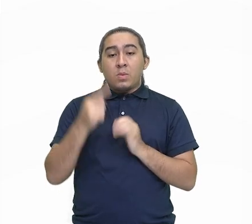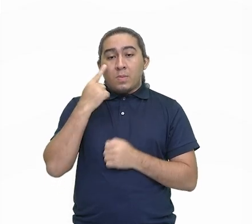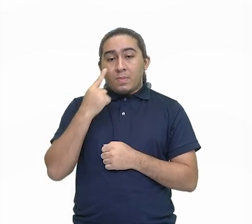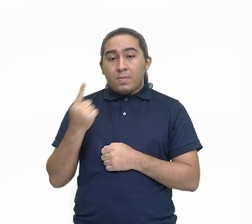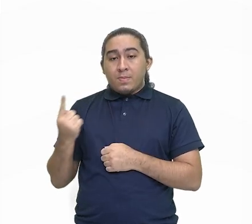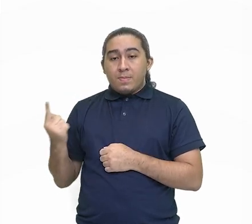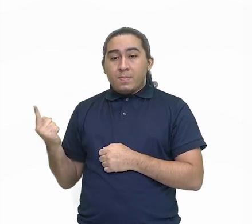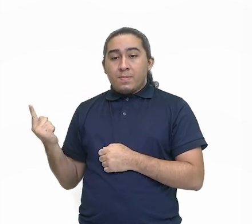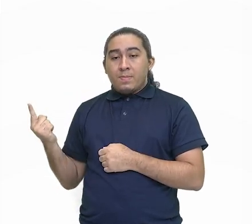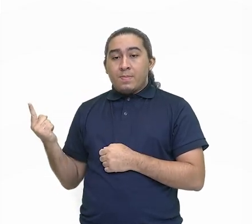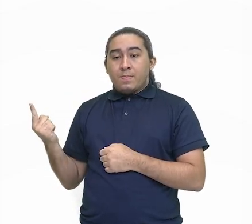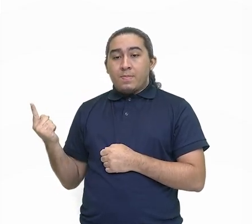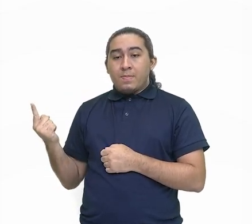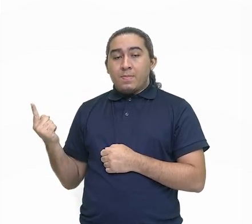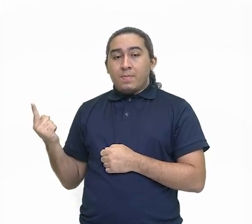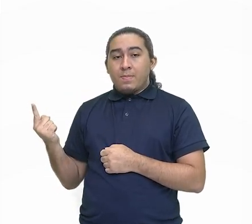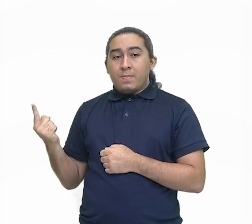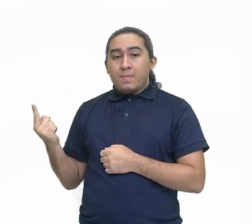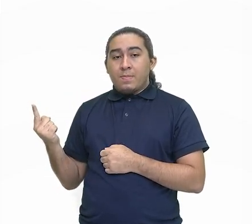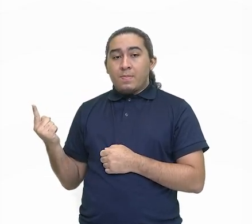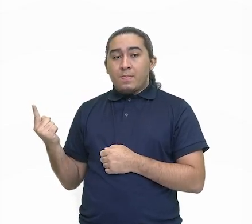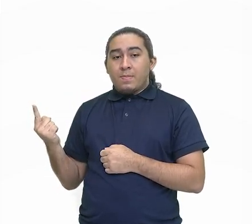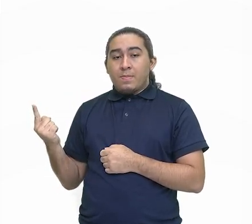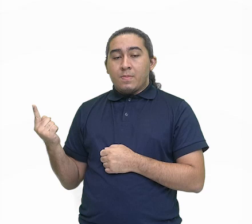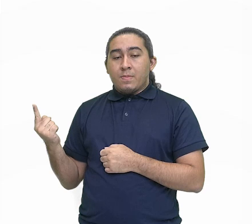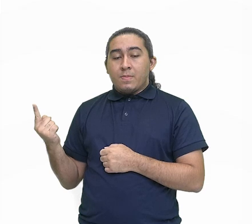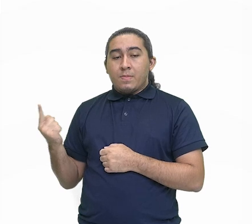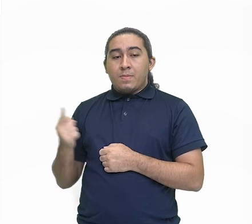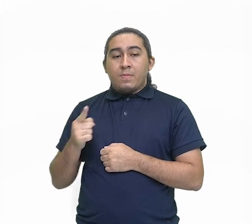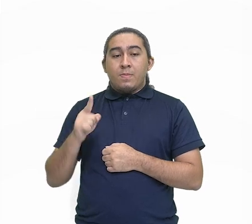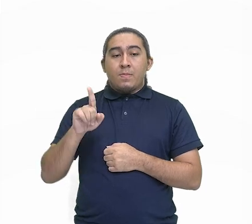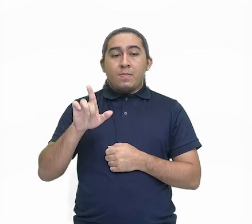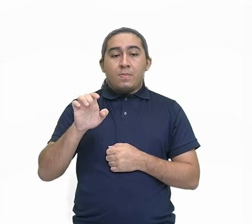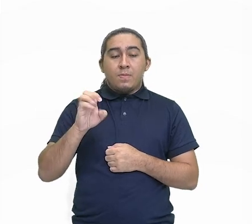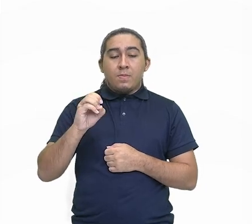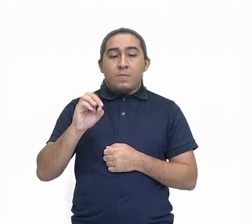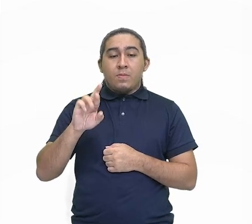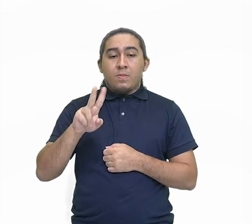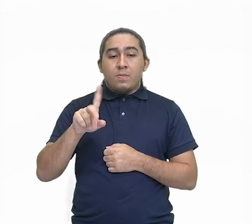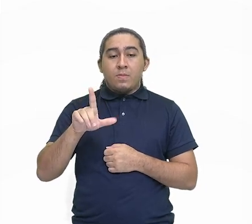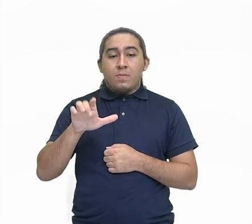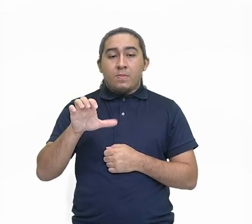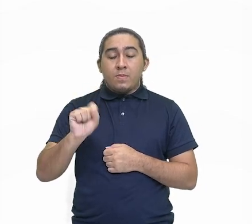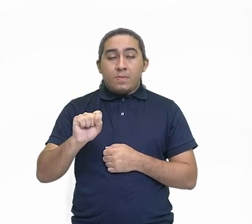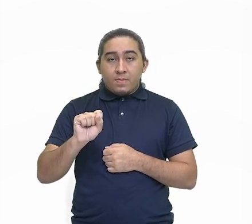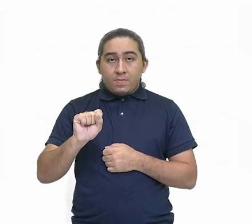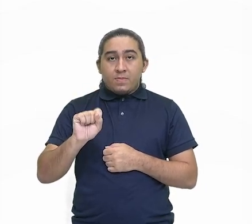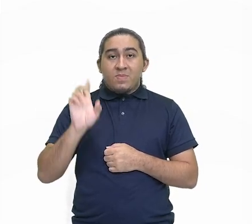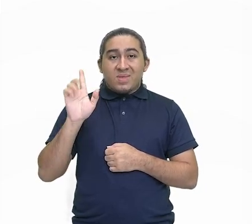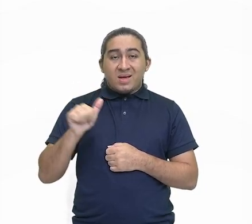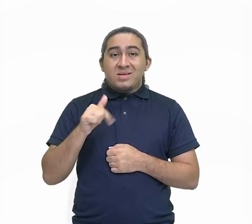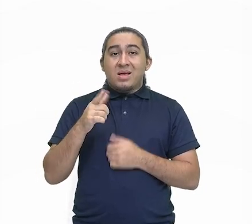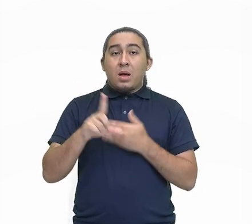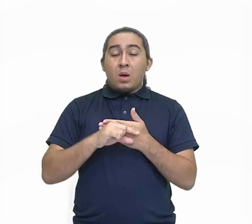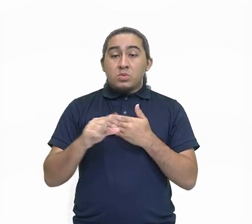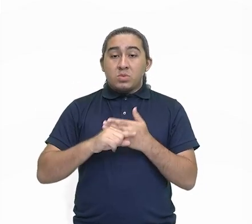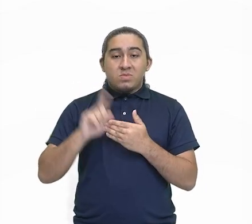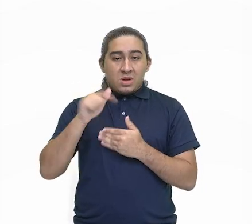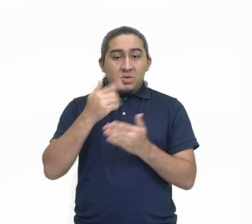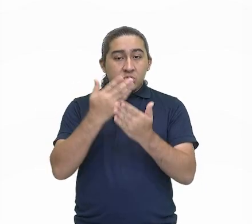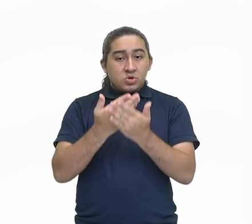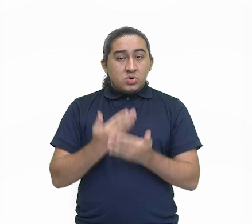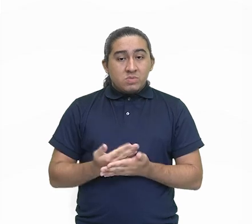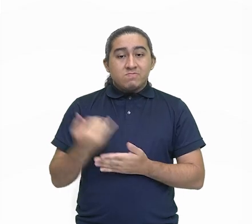jesuíta George Henry Lemaitre. Então, ele foi ali um estudioso importante para